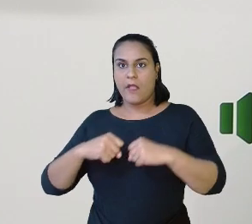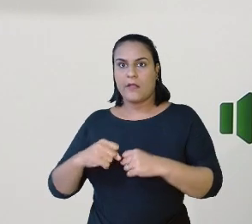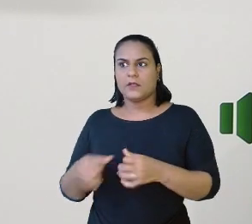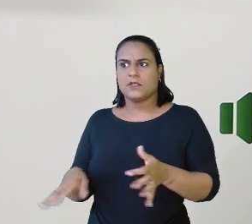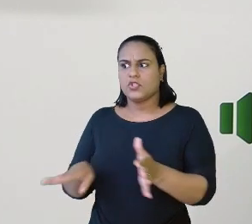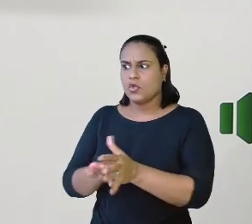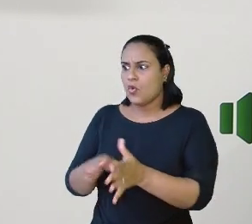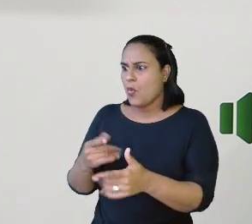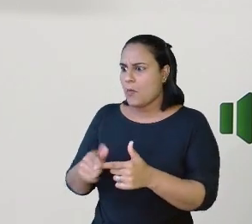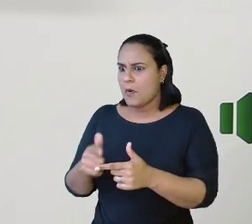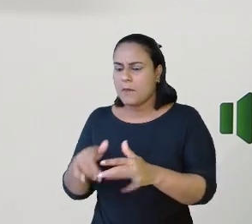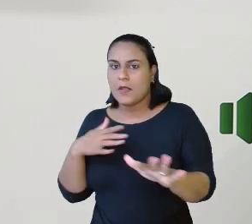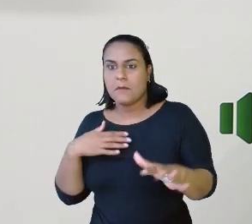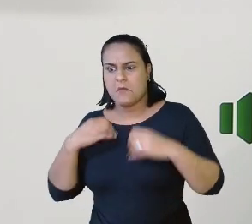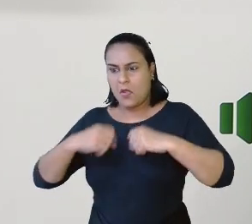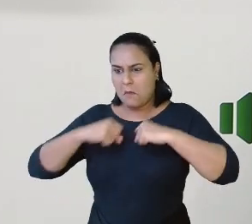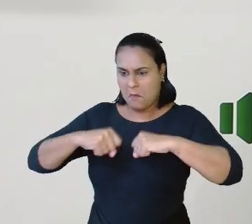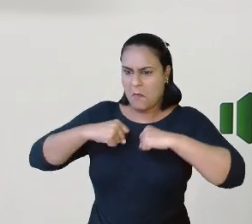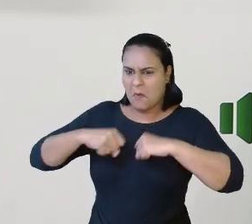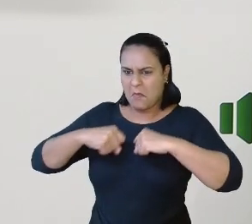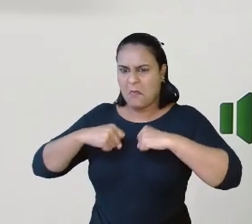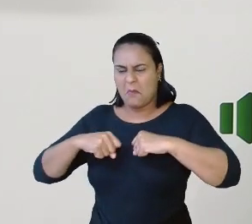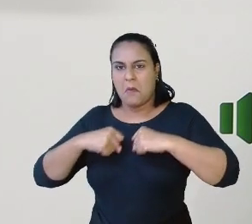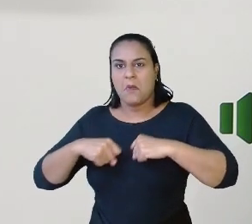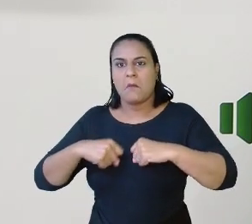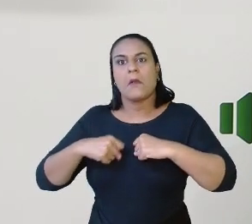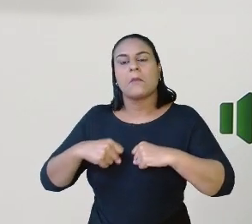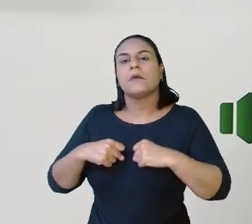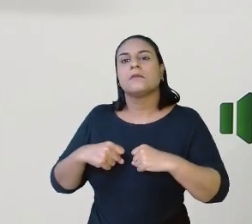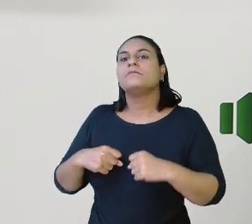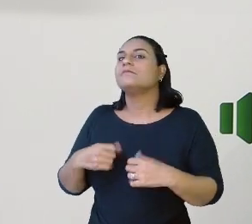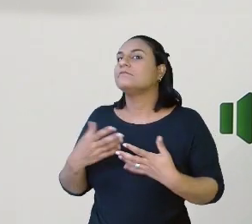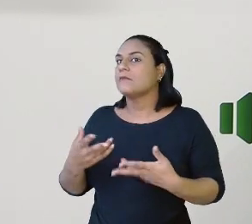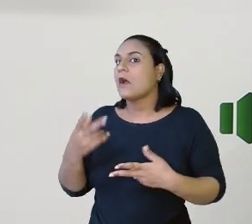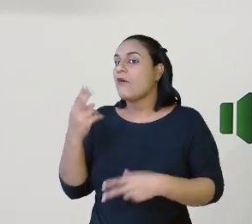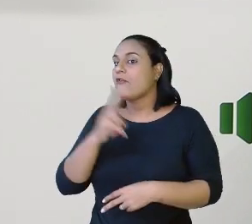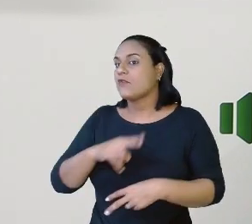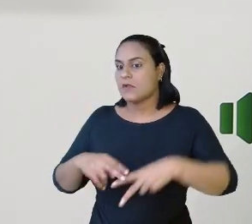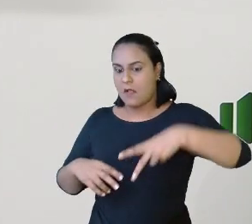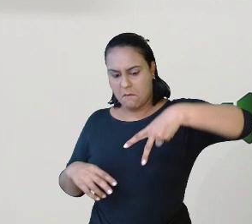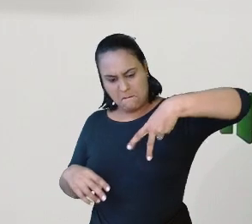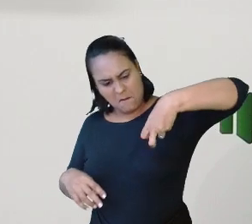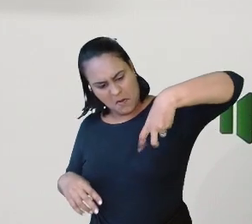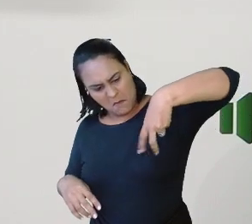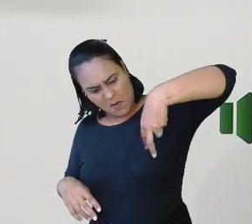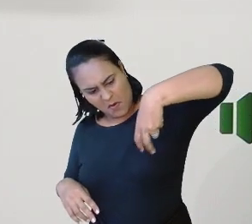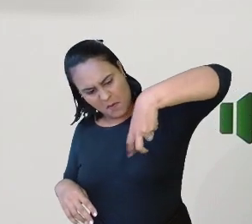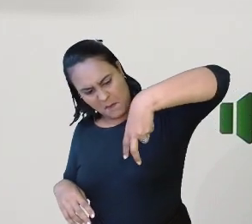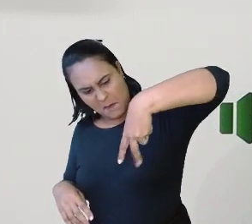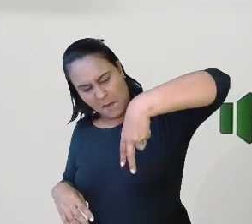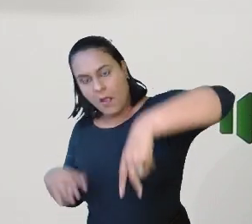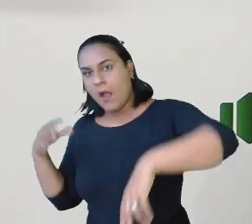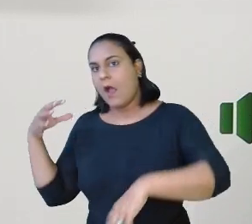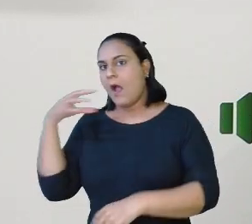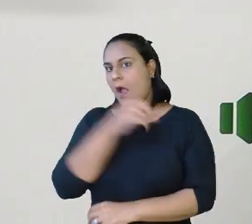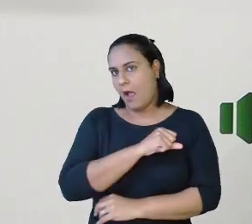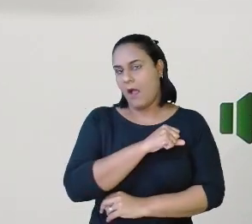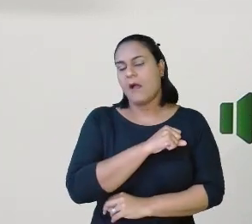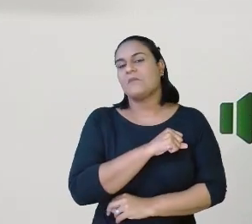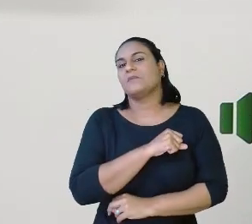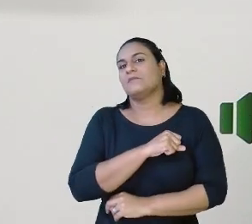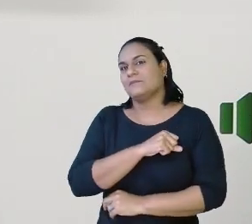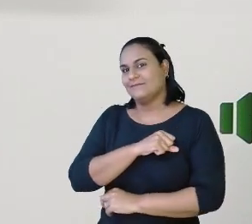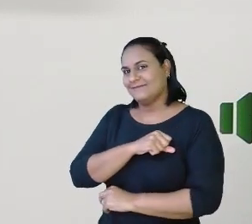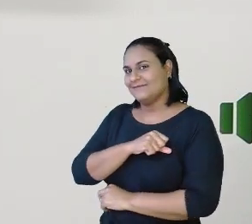alguma situação que eu preciso dar correr um pouquinho, você vai usar as pernas, então você vai correr rápido. Você vai recorrer ao